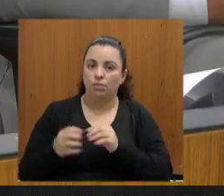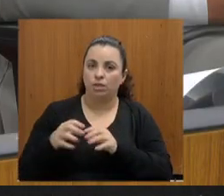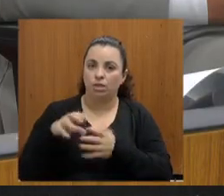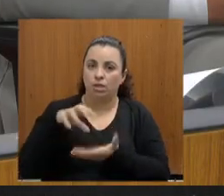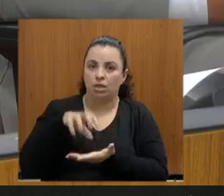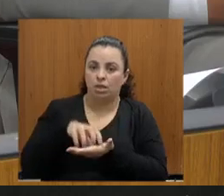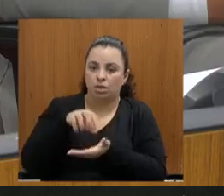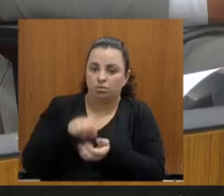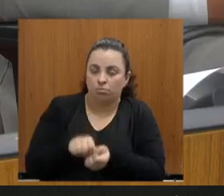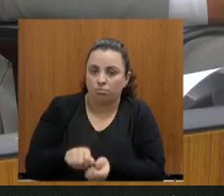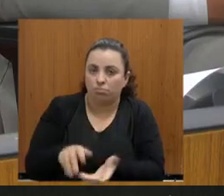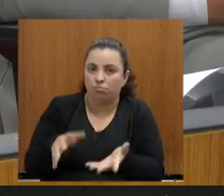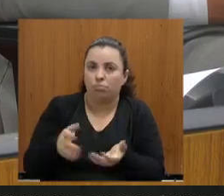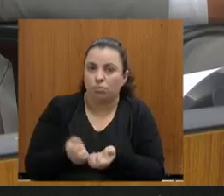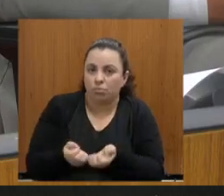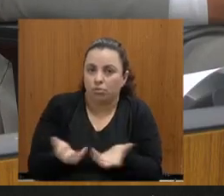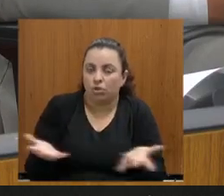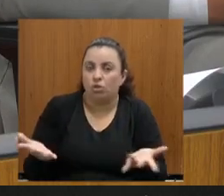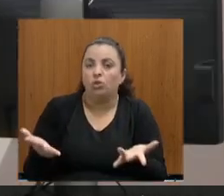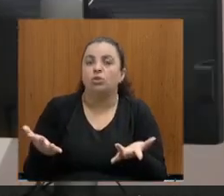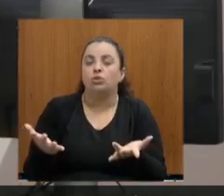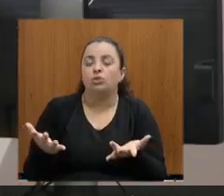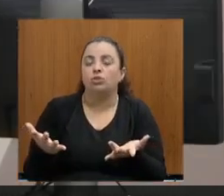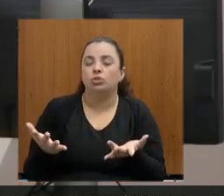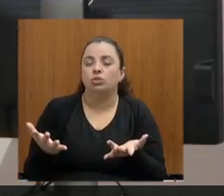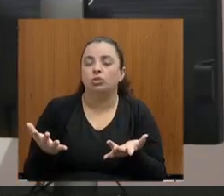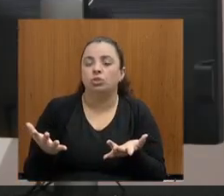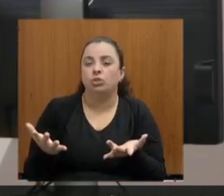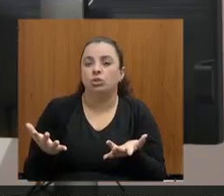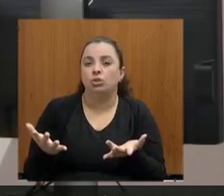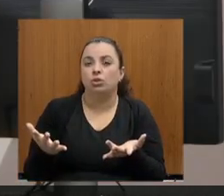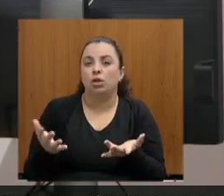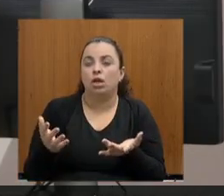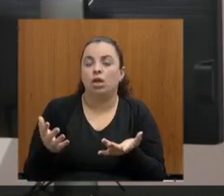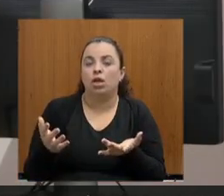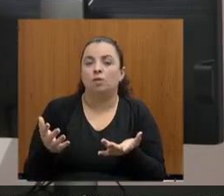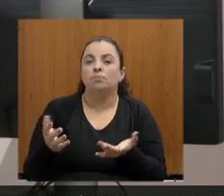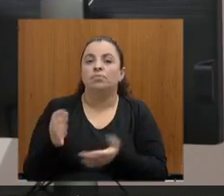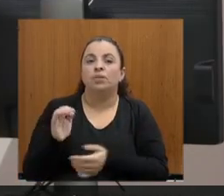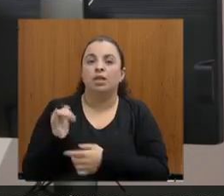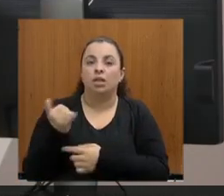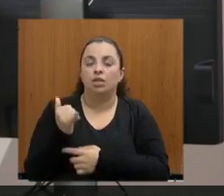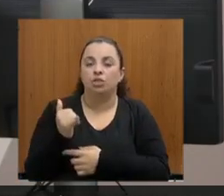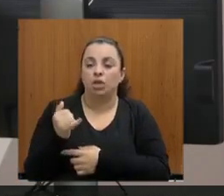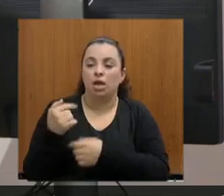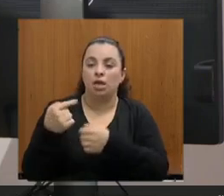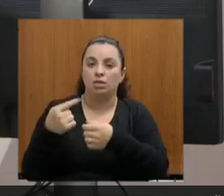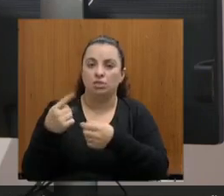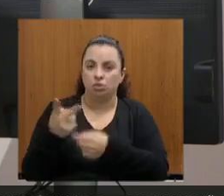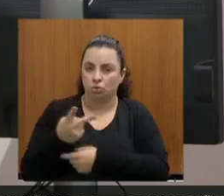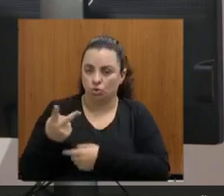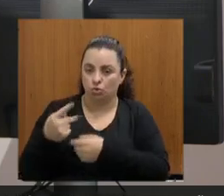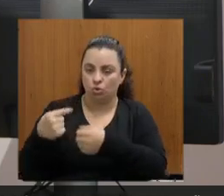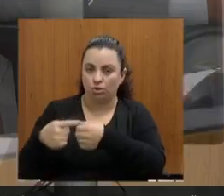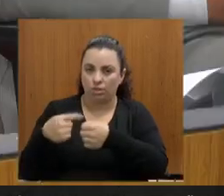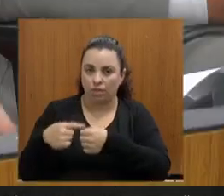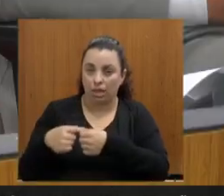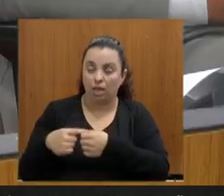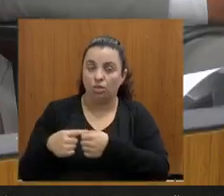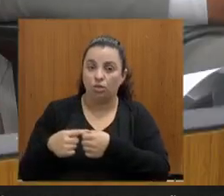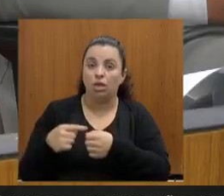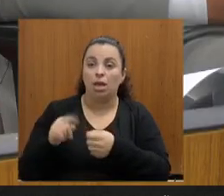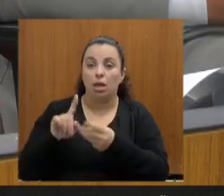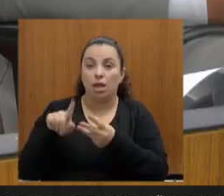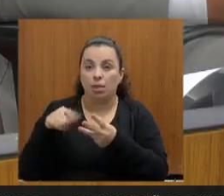para Madre de Deus efetivamente André Andrelândia na verdade é que atendem Madre de Deus nós vamos eu eu